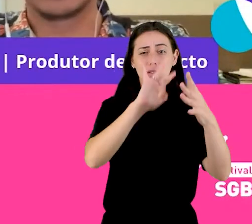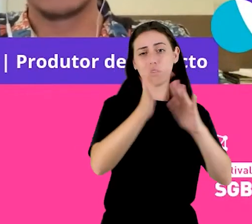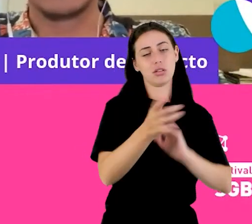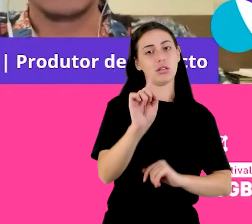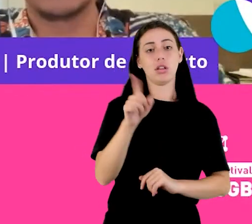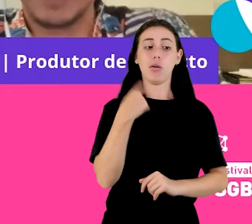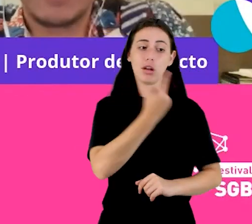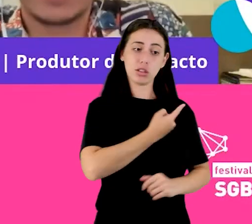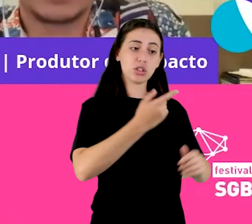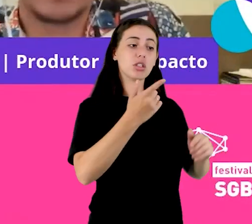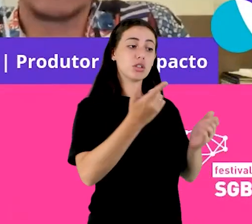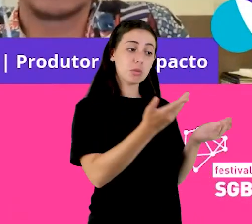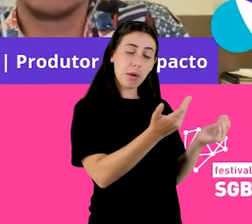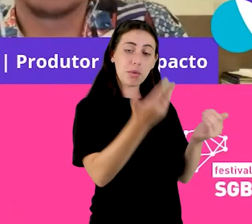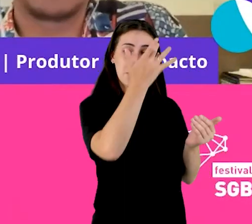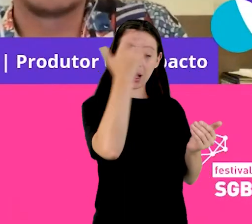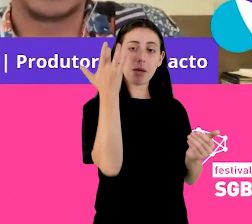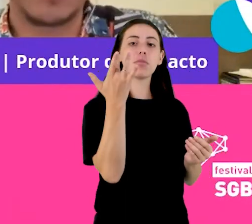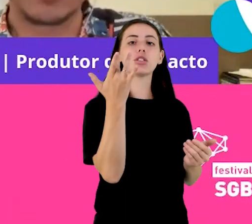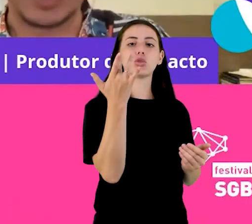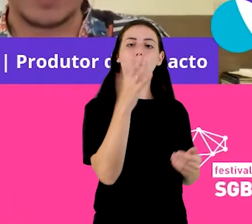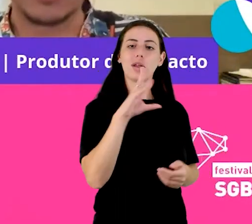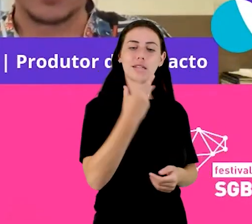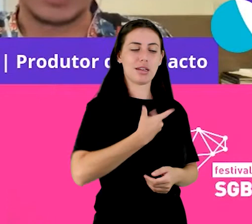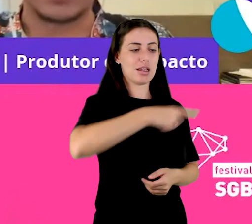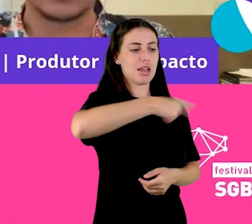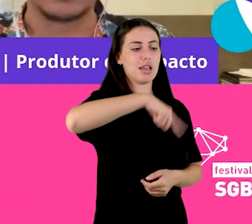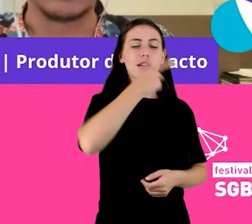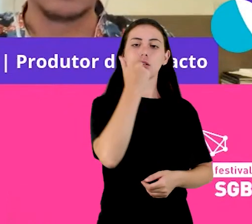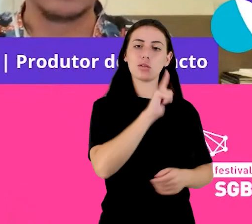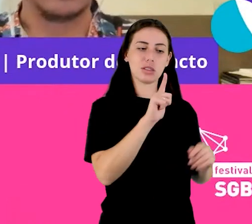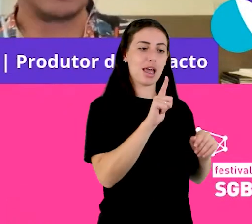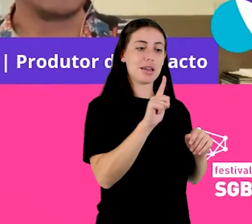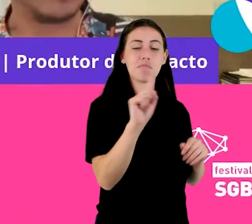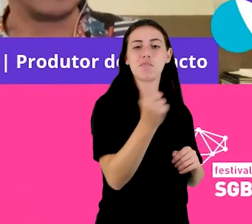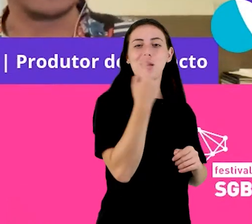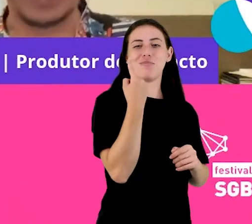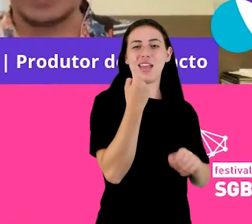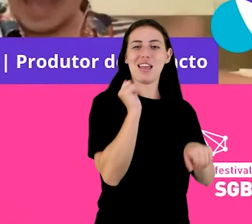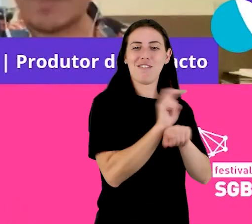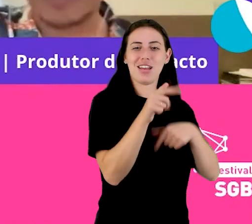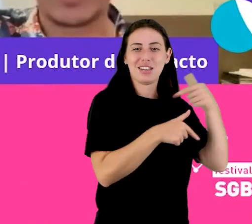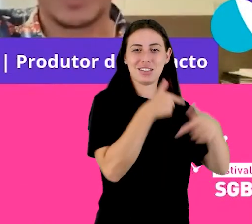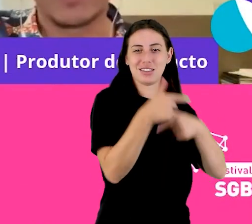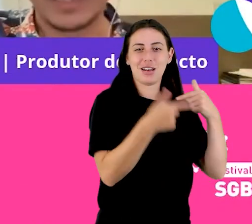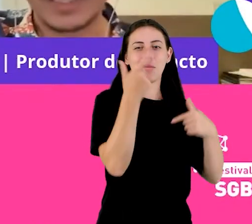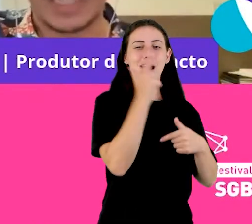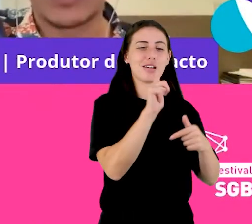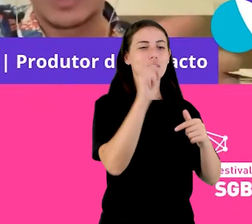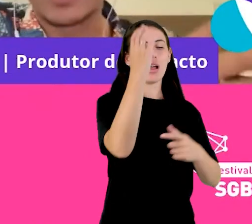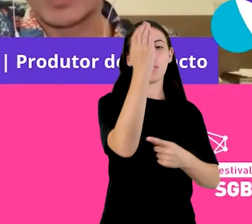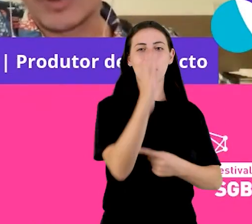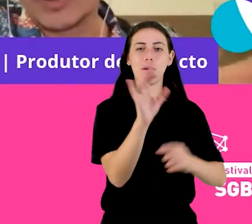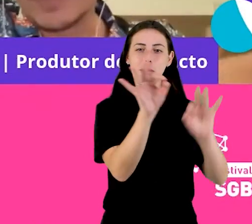lá contando, nossa, primeira vez que a gente trabalha tendo um pouco de dinheiro para impulsionamento de postagens, entendeu? Então, é um impacto também. A gente